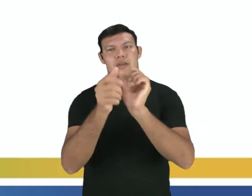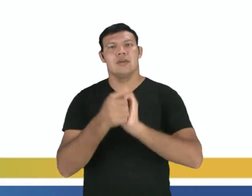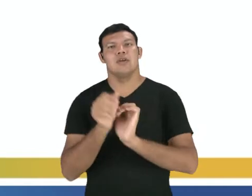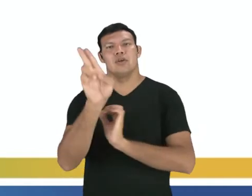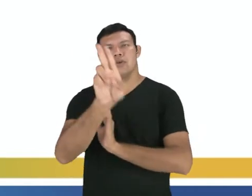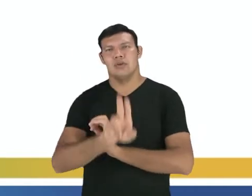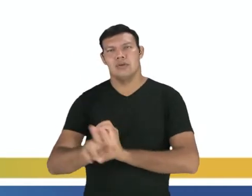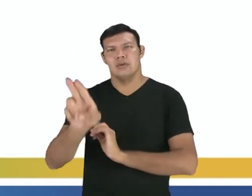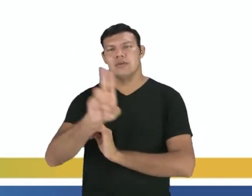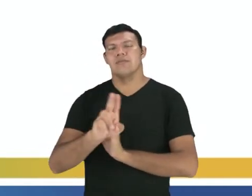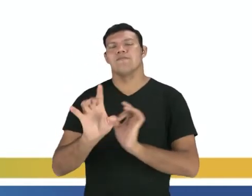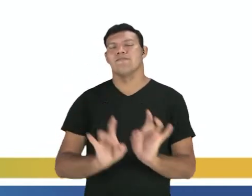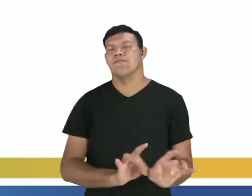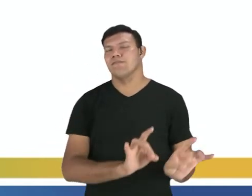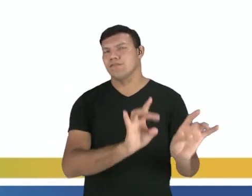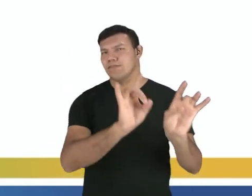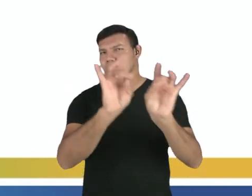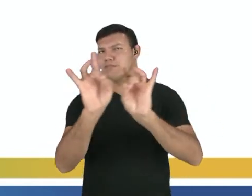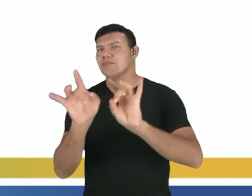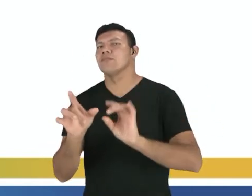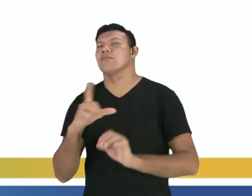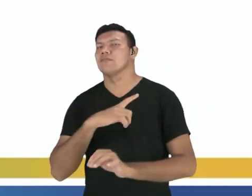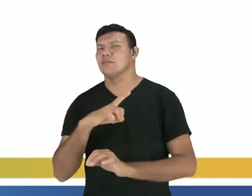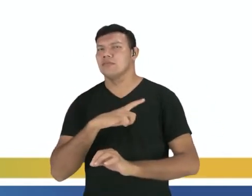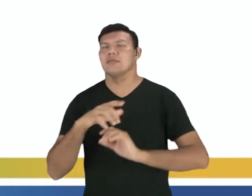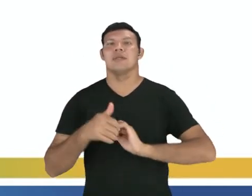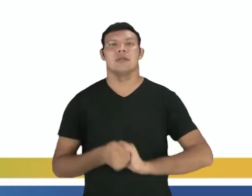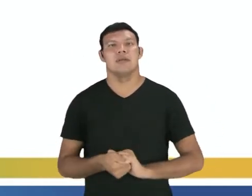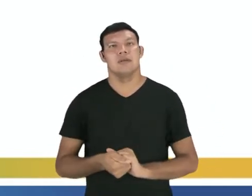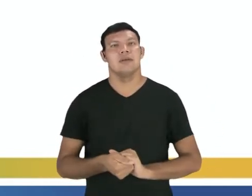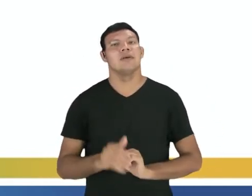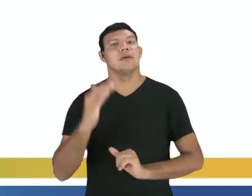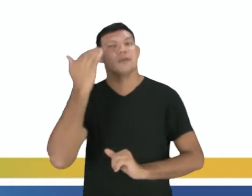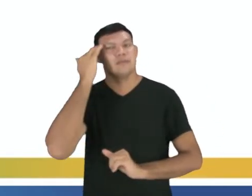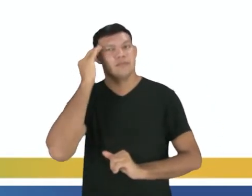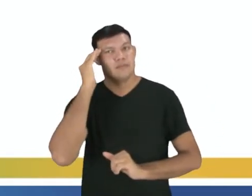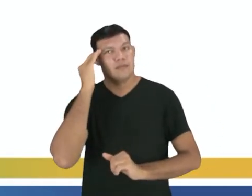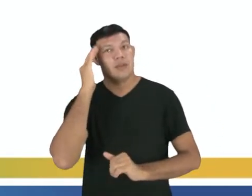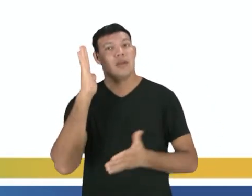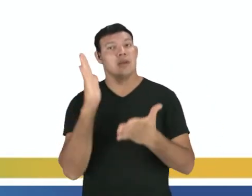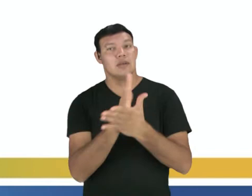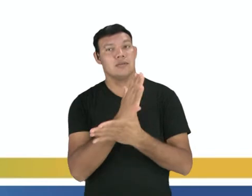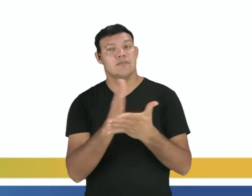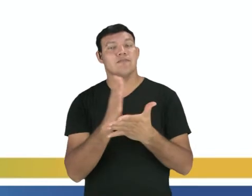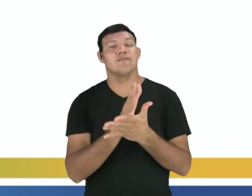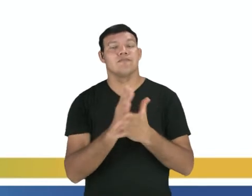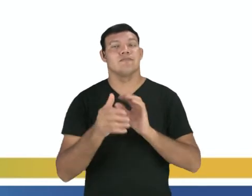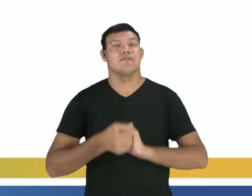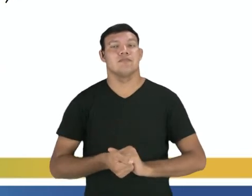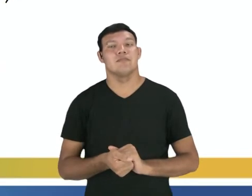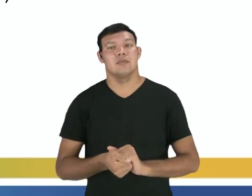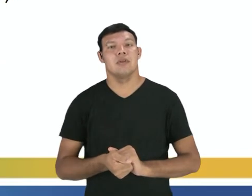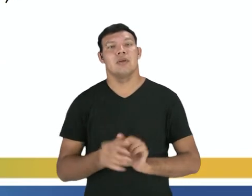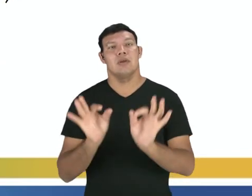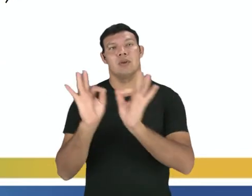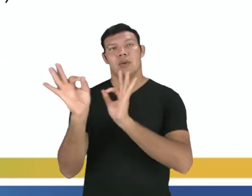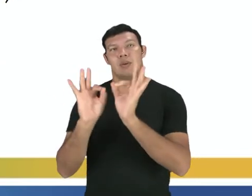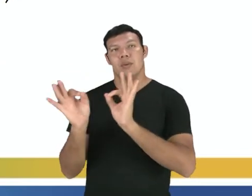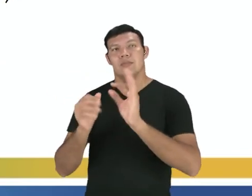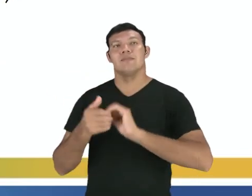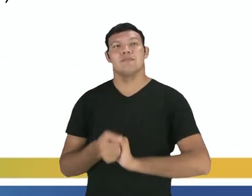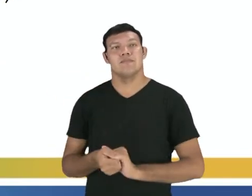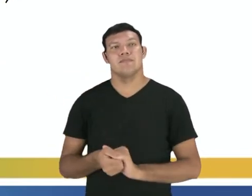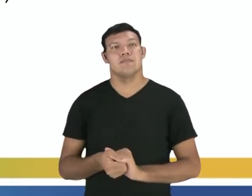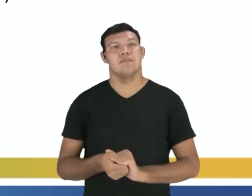usadas em casos bem específicos para melhor compreensão algumas estão organizadas em paz vejamos